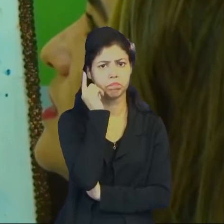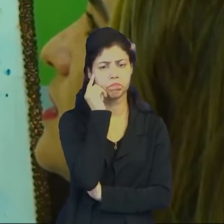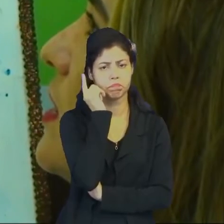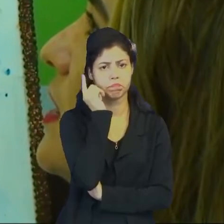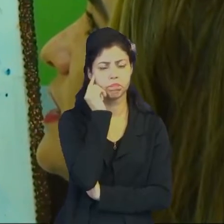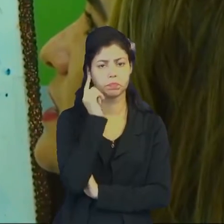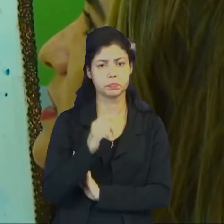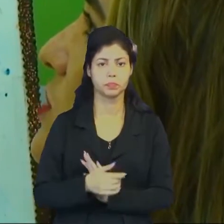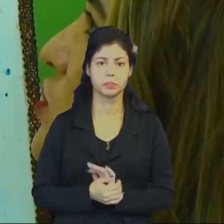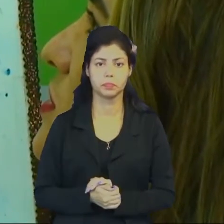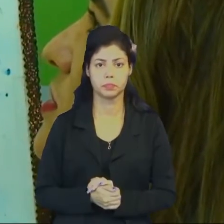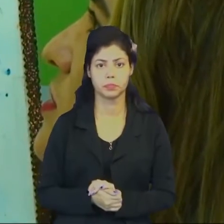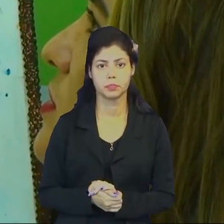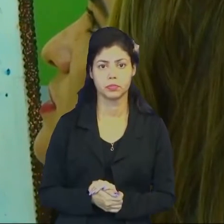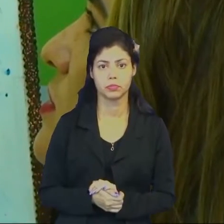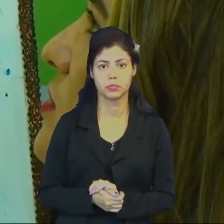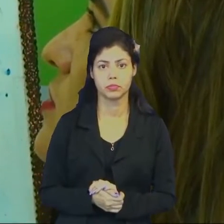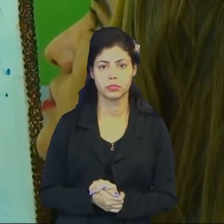ó.